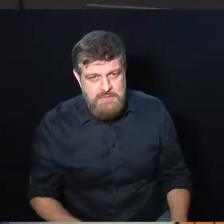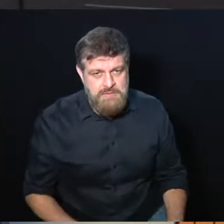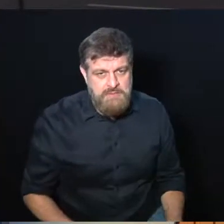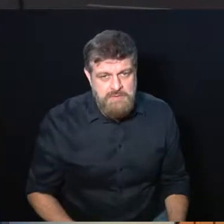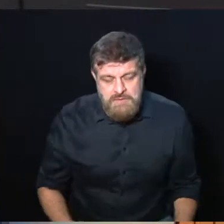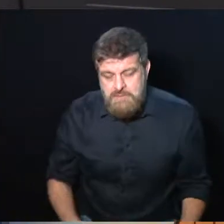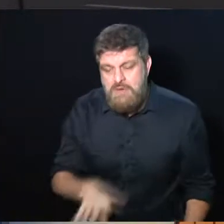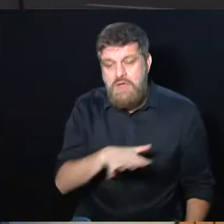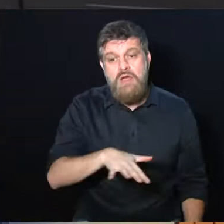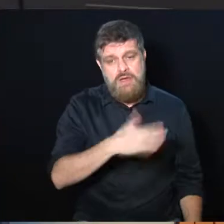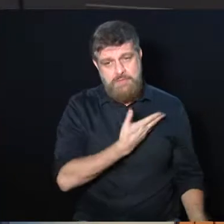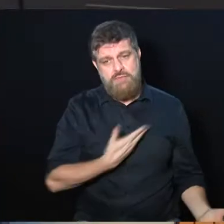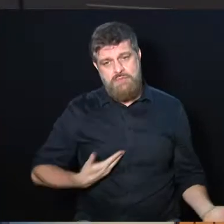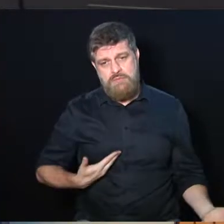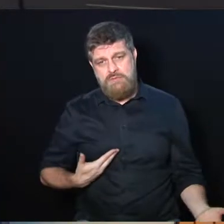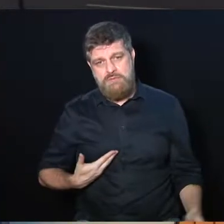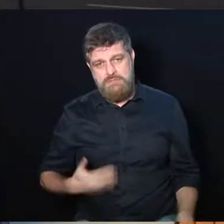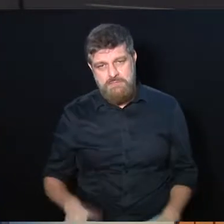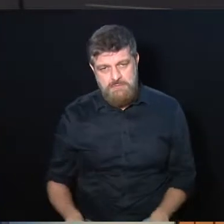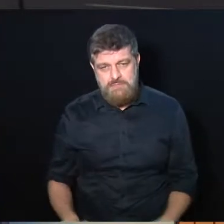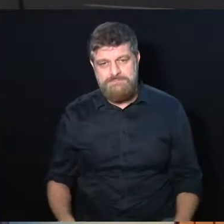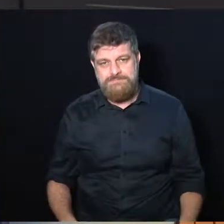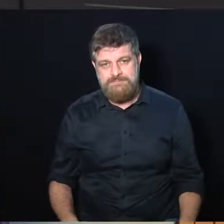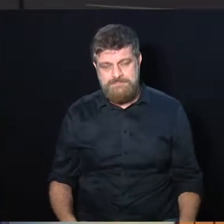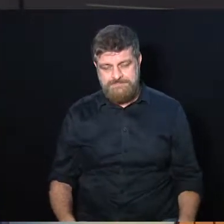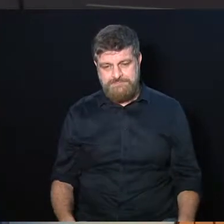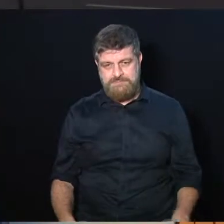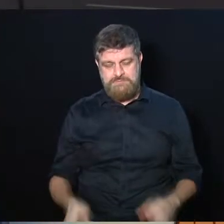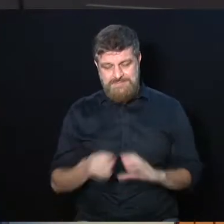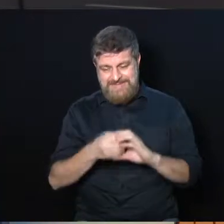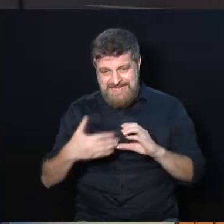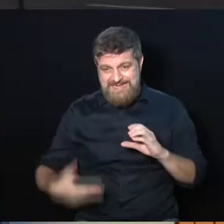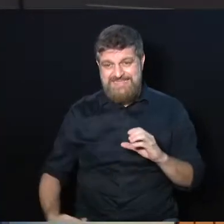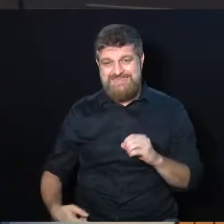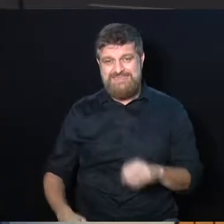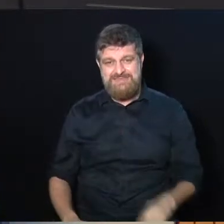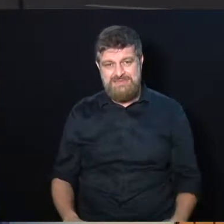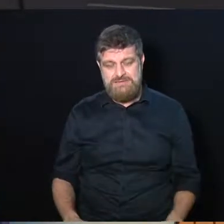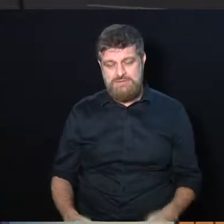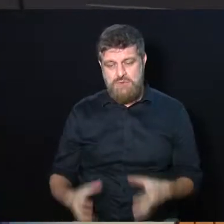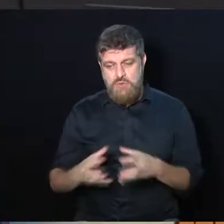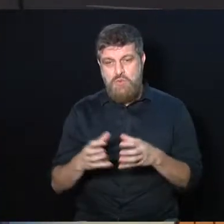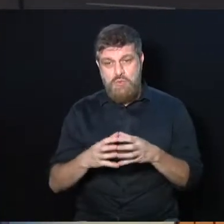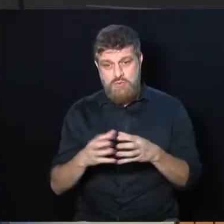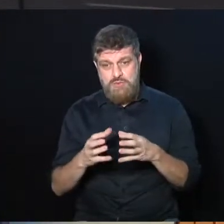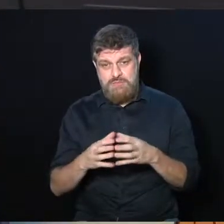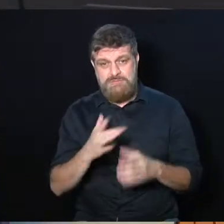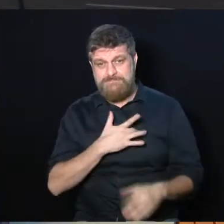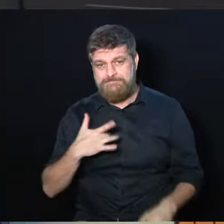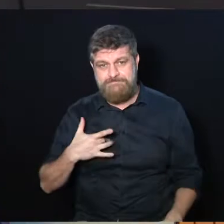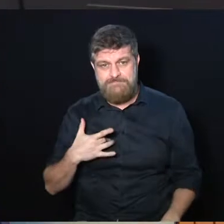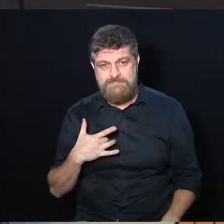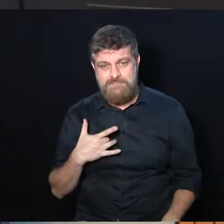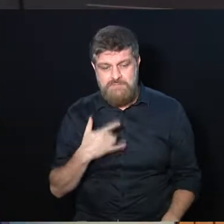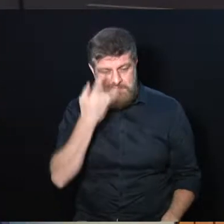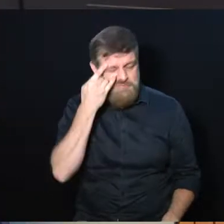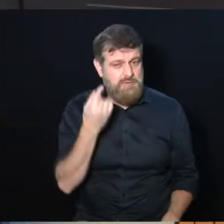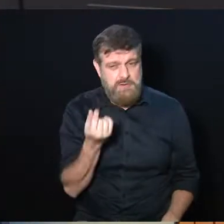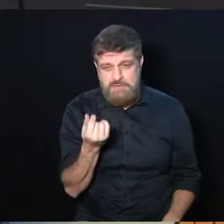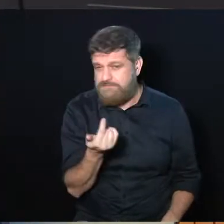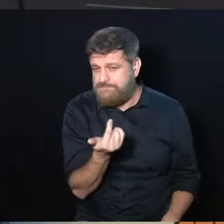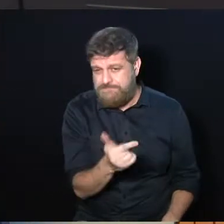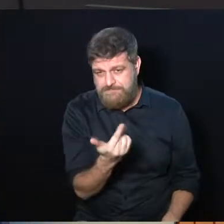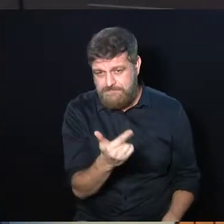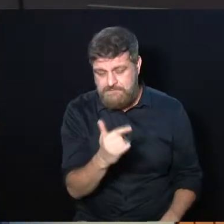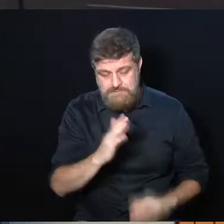vamos dizer, faz dentro dos critérios da OMS. Por quê? Porque um serviço público não tem conflito de interesse. Tá? Então, isso é